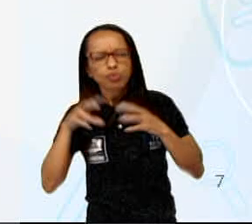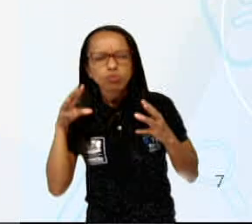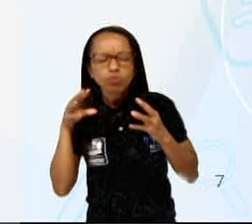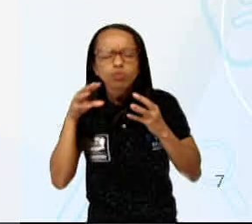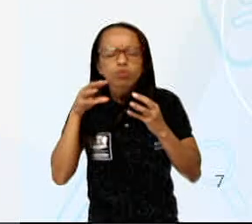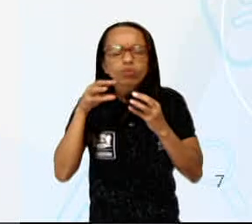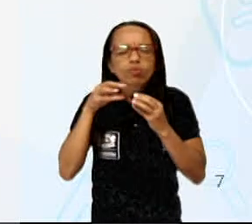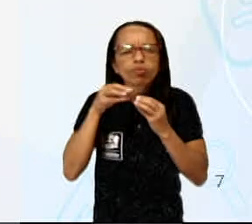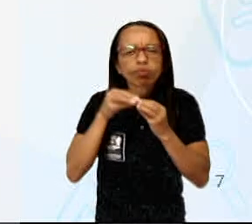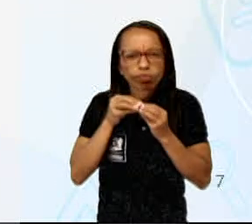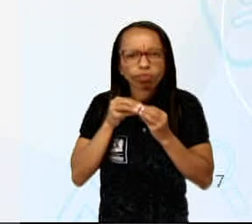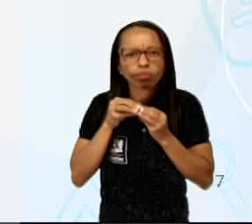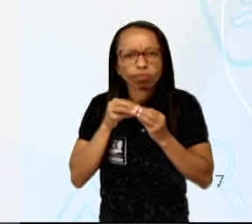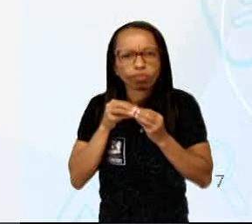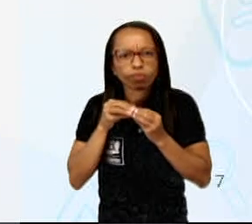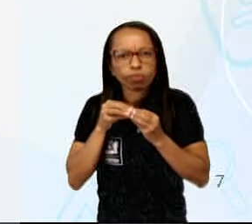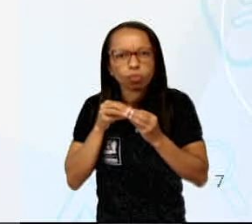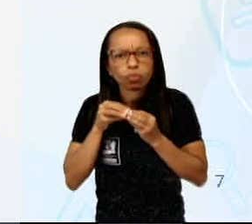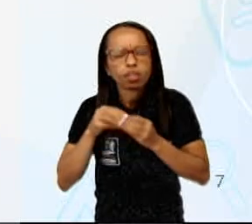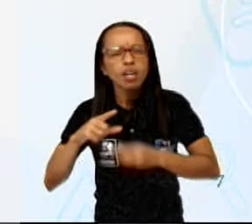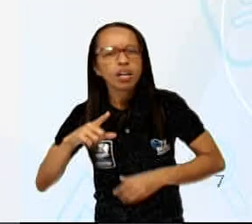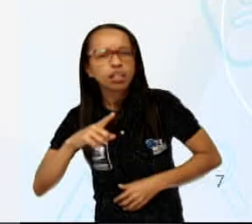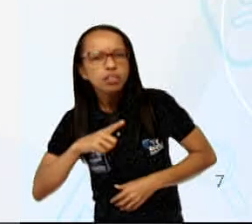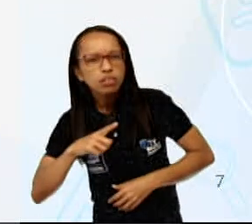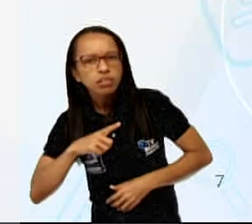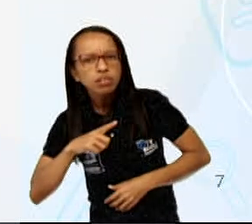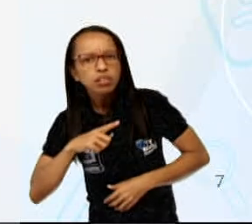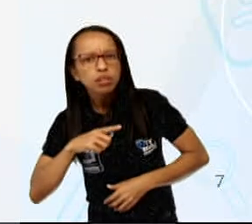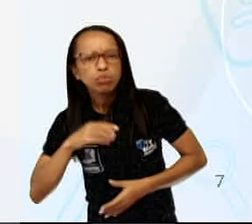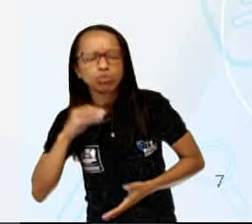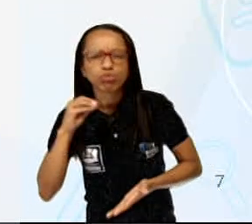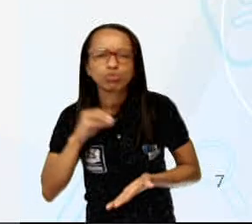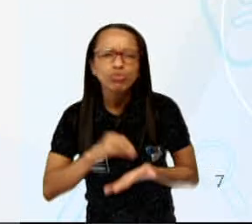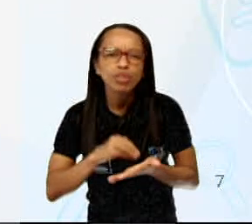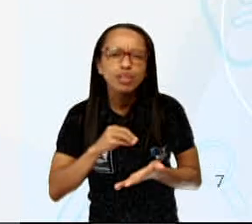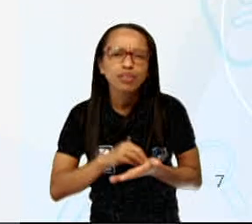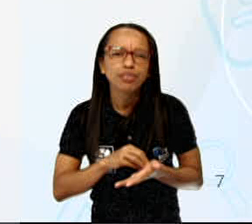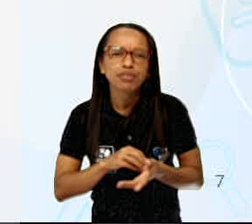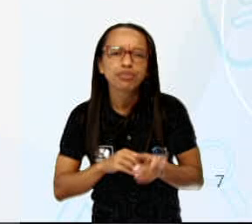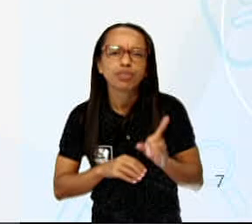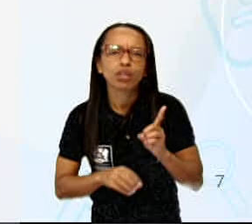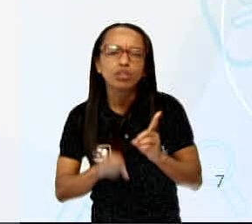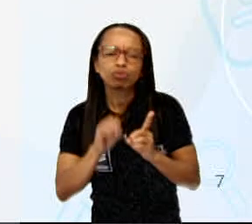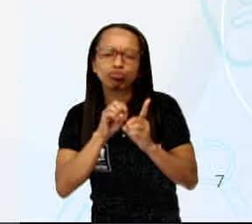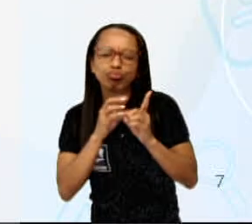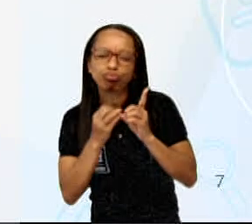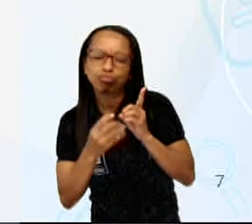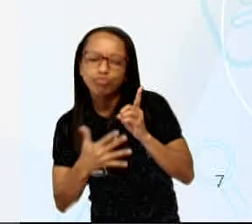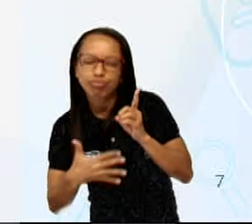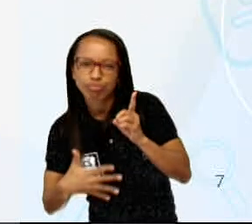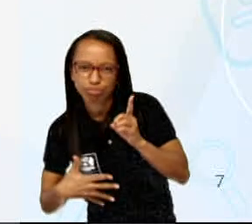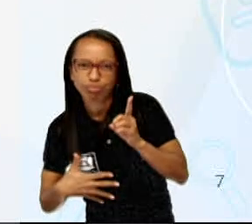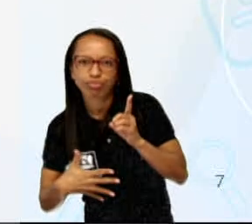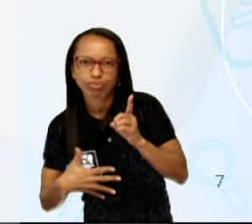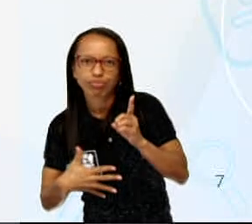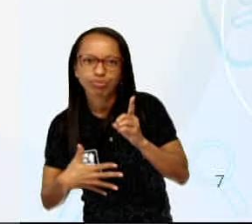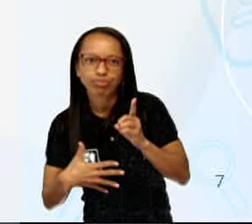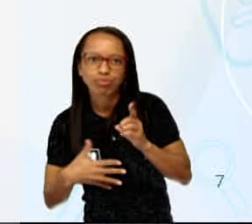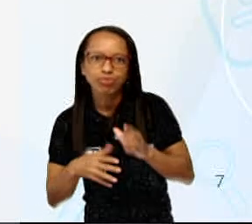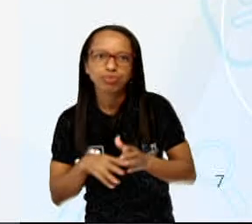concisa, nós temos, no geral, uma ausência de descrição. E que esse miniconto vai